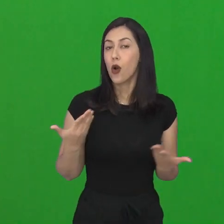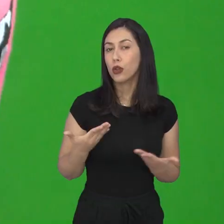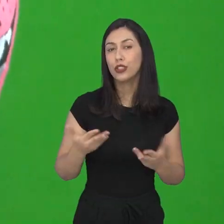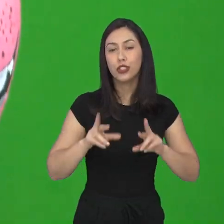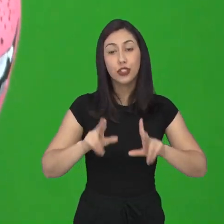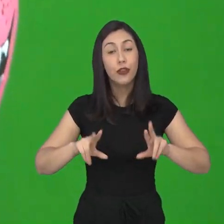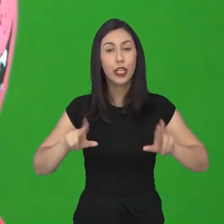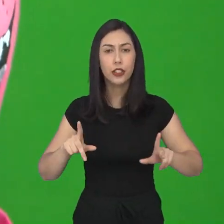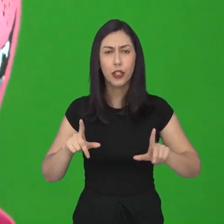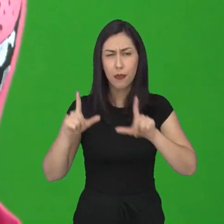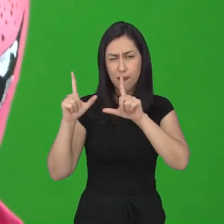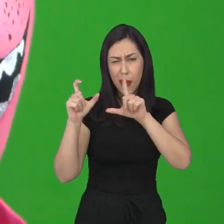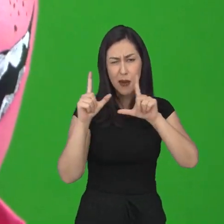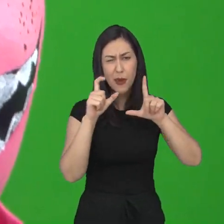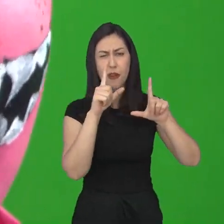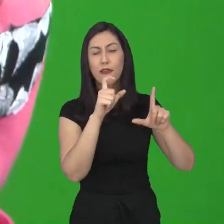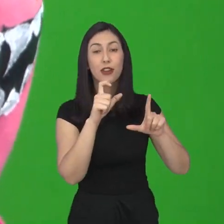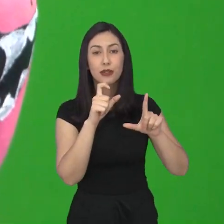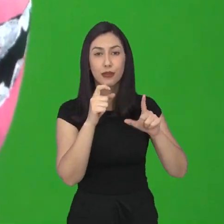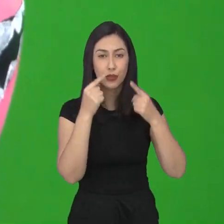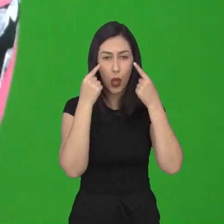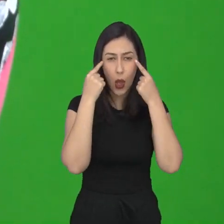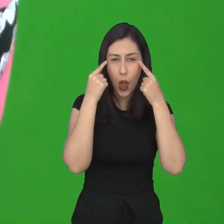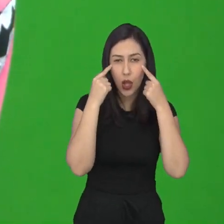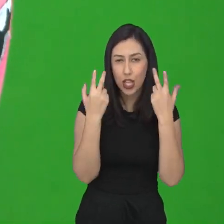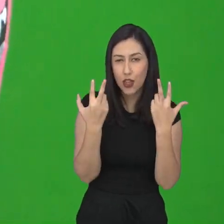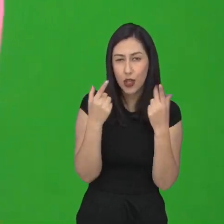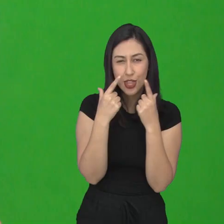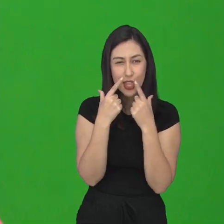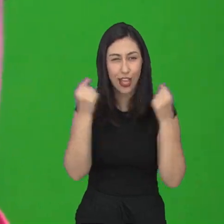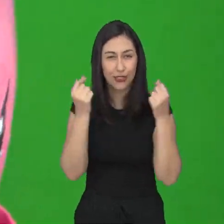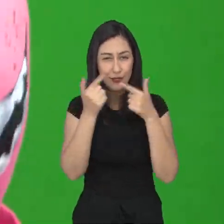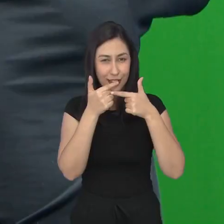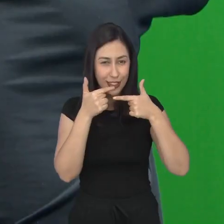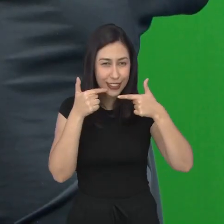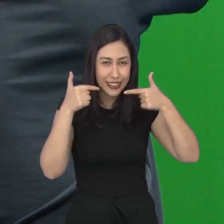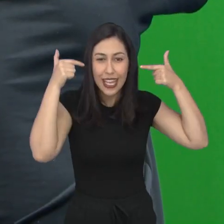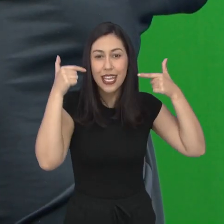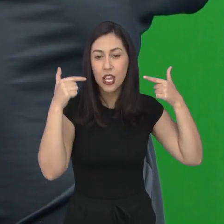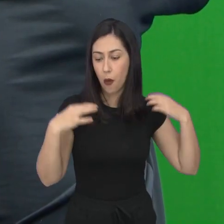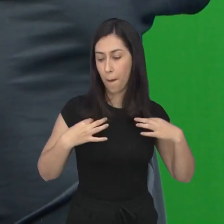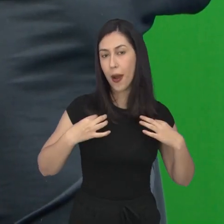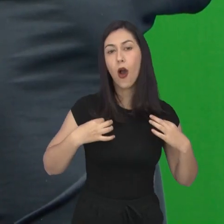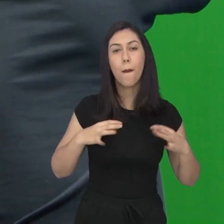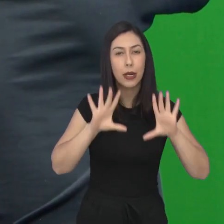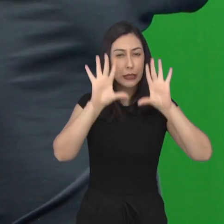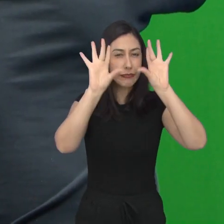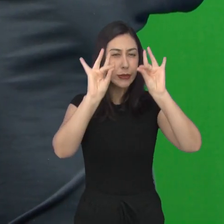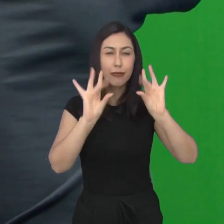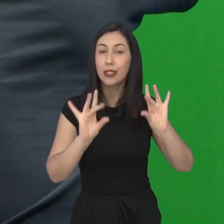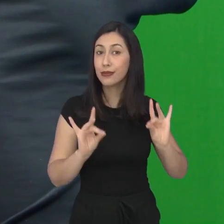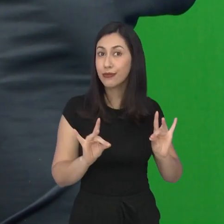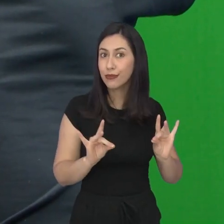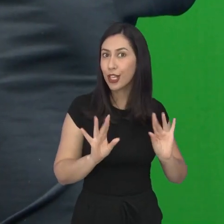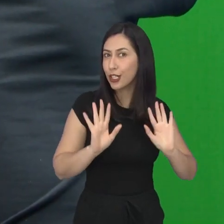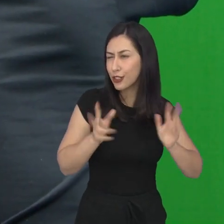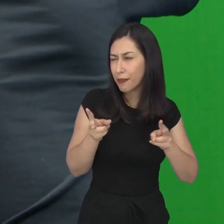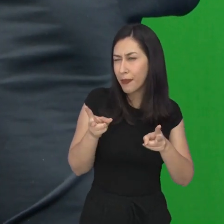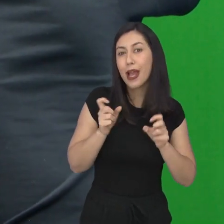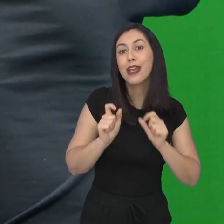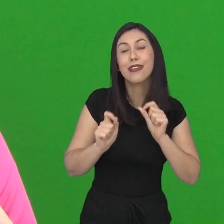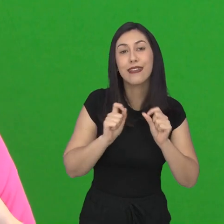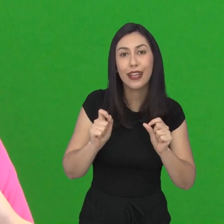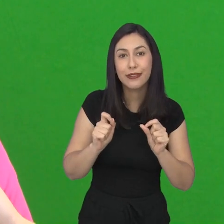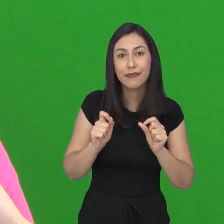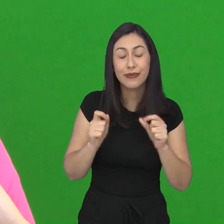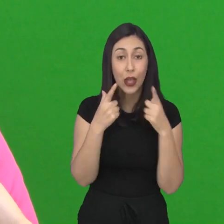outra. Para esse ensaio fotográfico, ele tem olhos felinos, um sorriso largo e uma roupa cheia de detalhes. E aí, já sabe quem ele